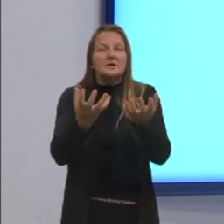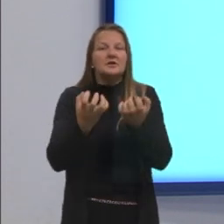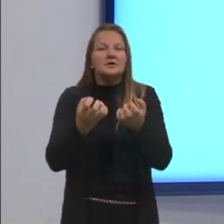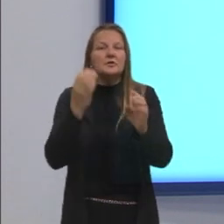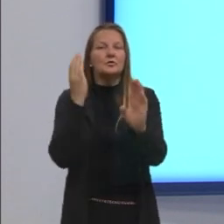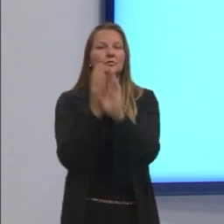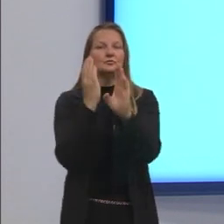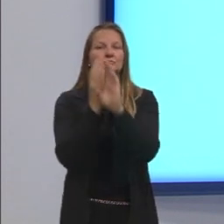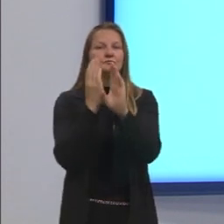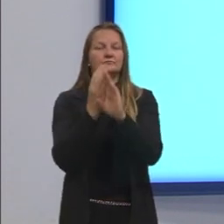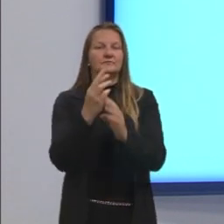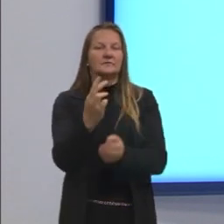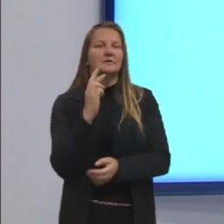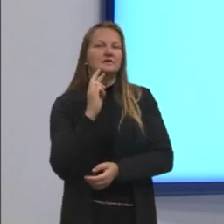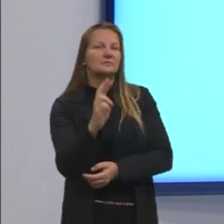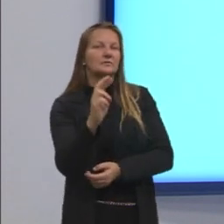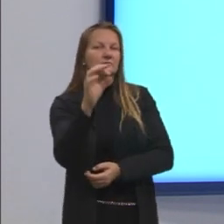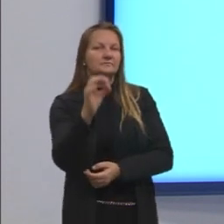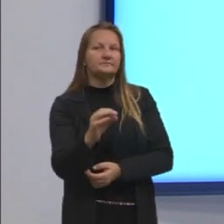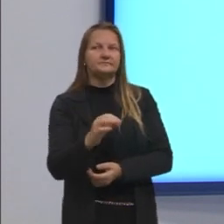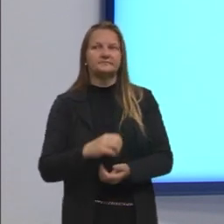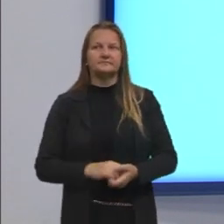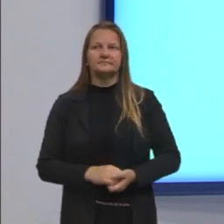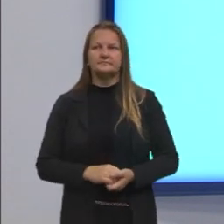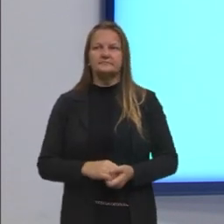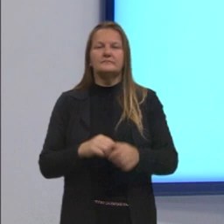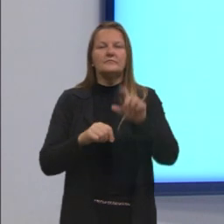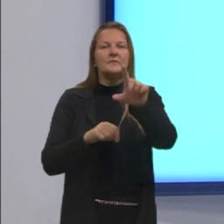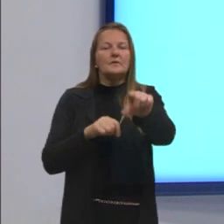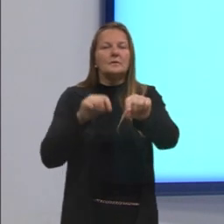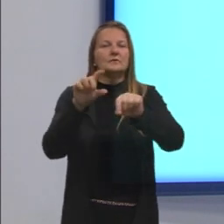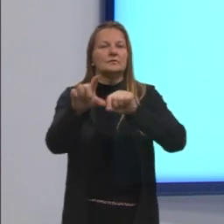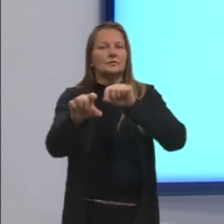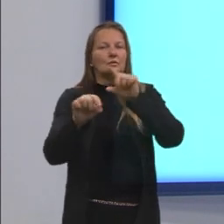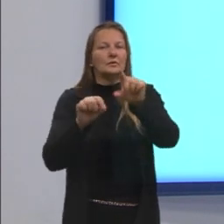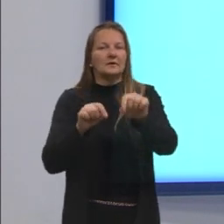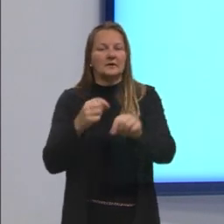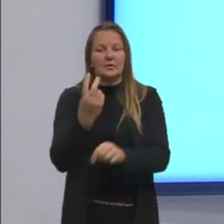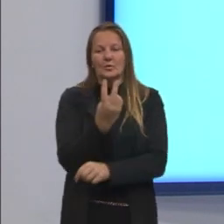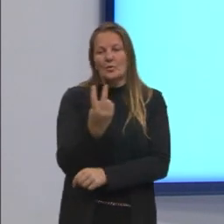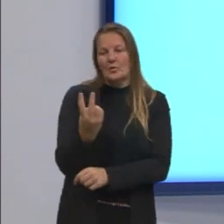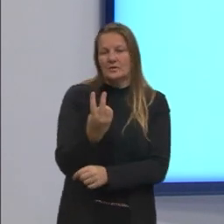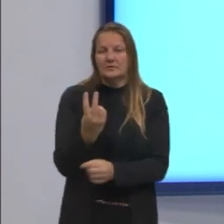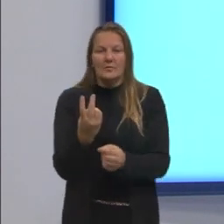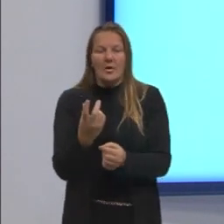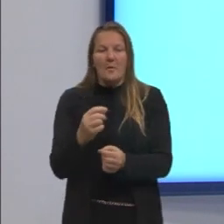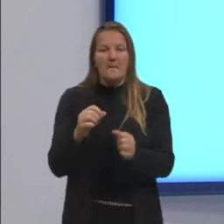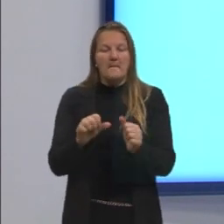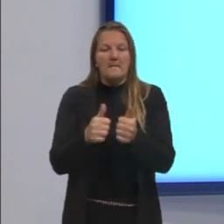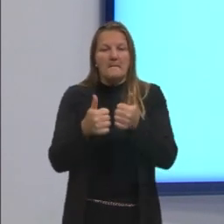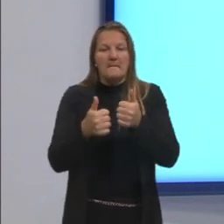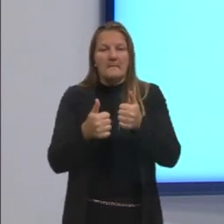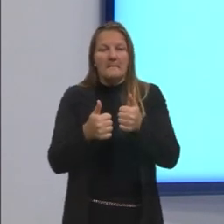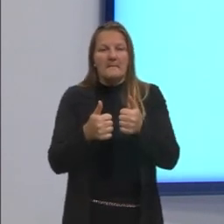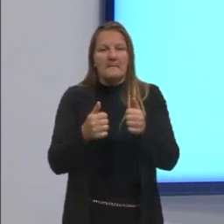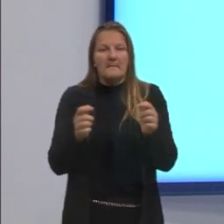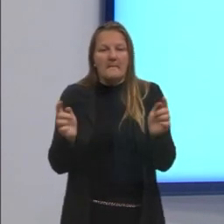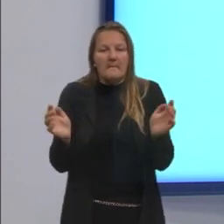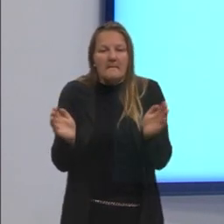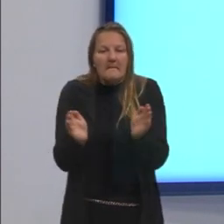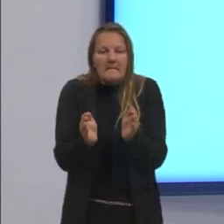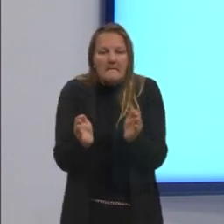encontrar ele como resposta ela vai escolher desses dois suportes aquele que tem a base de menor